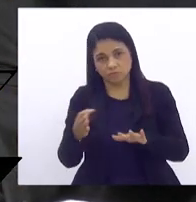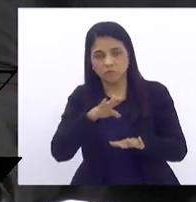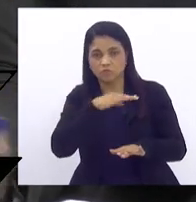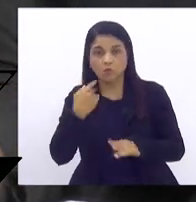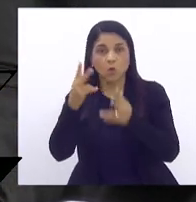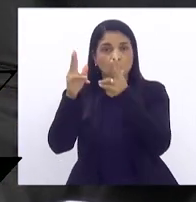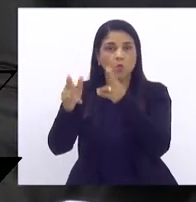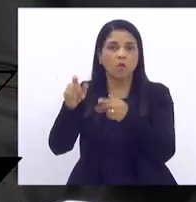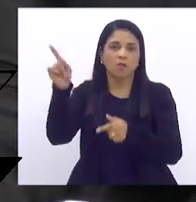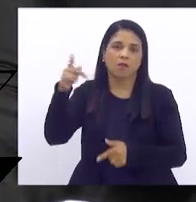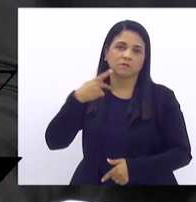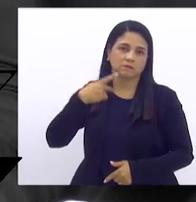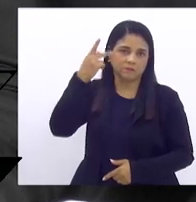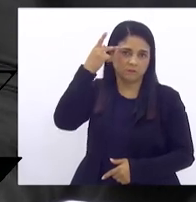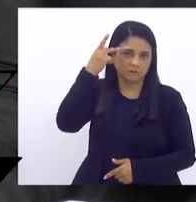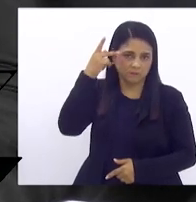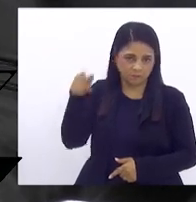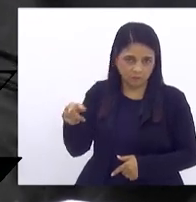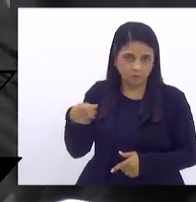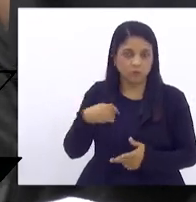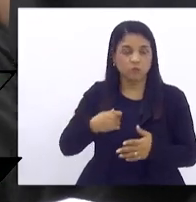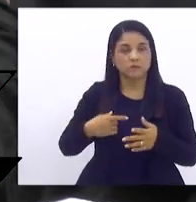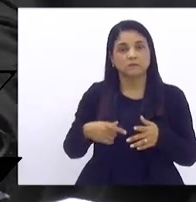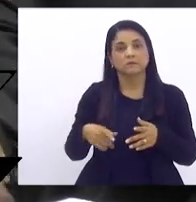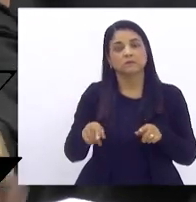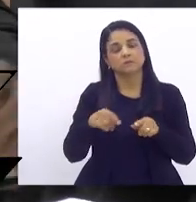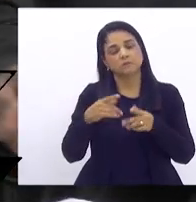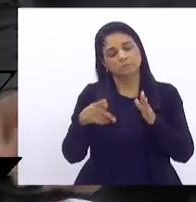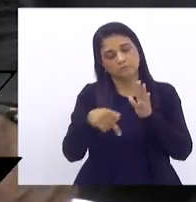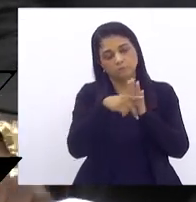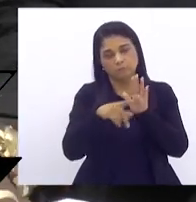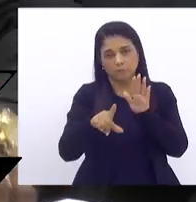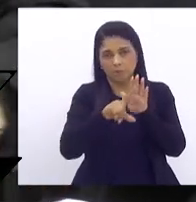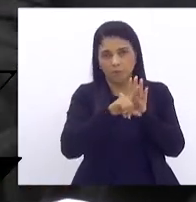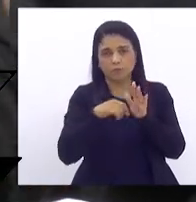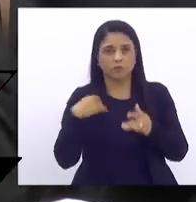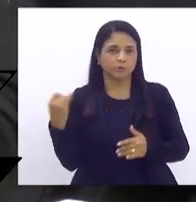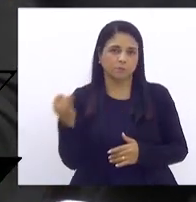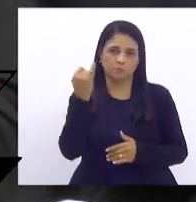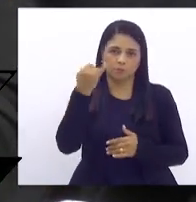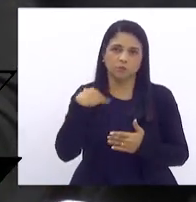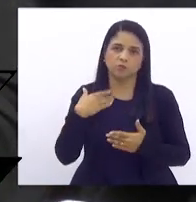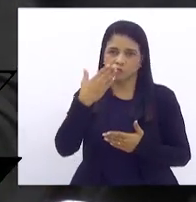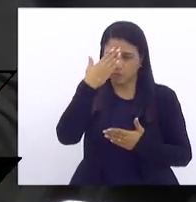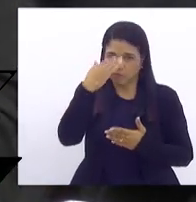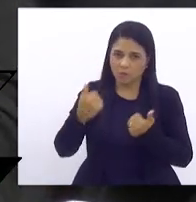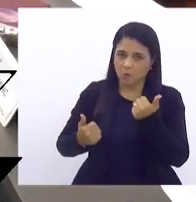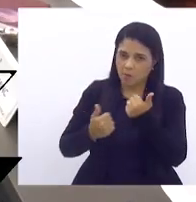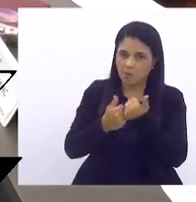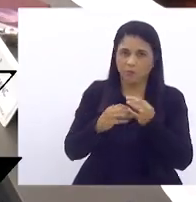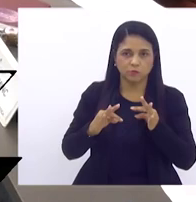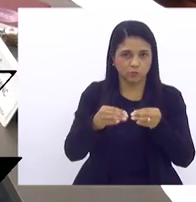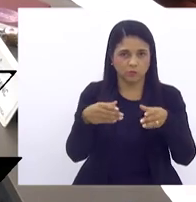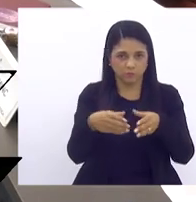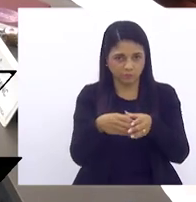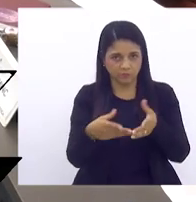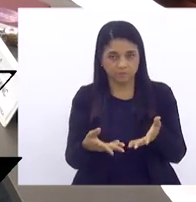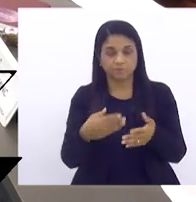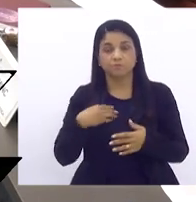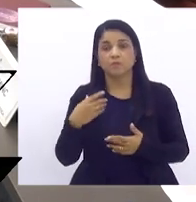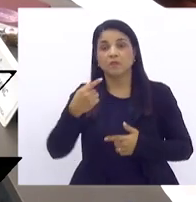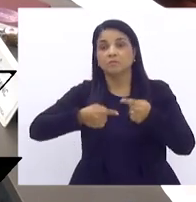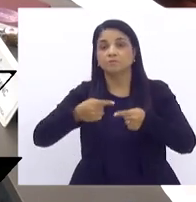como arma para cometer assaltos. Então, muito importante esse projeto. Agradeço o entendimento de toda a comissão. Para discutir, presidente. Para discutir, deputada Verônica